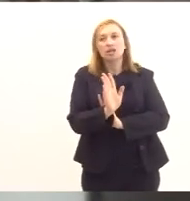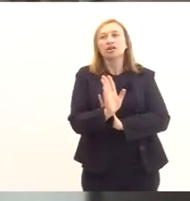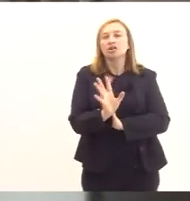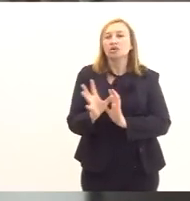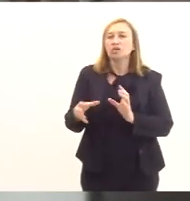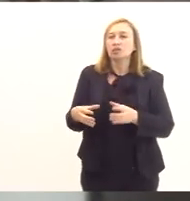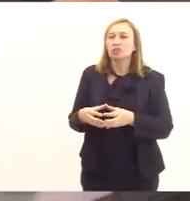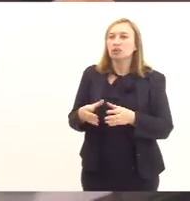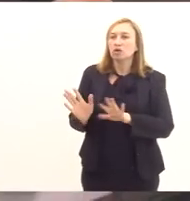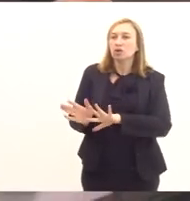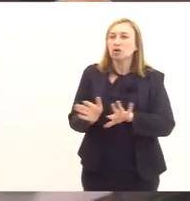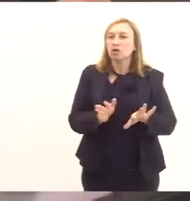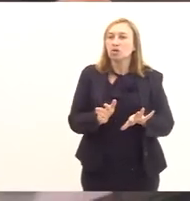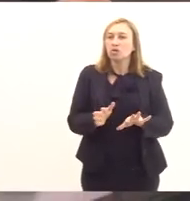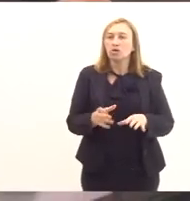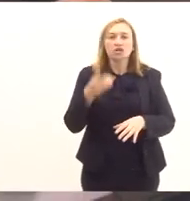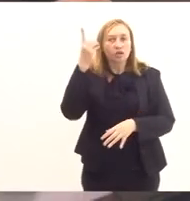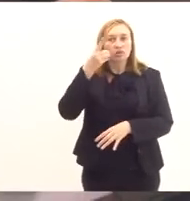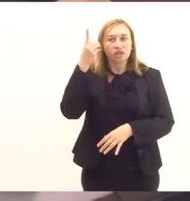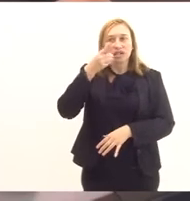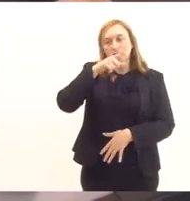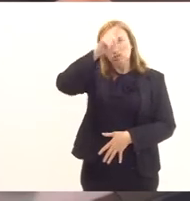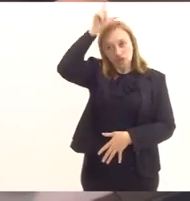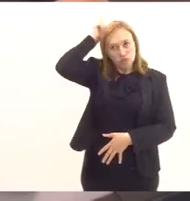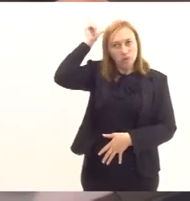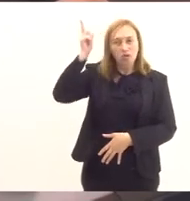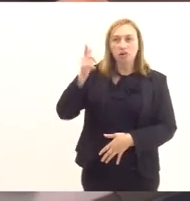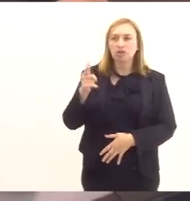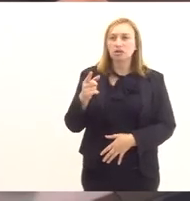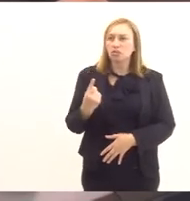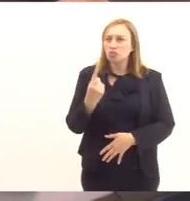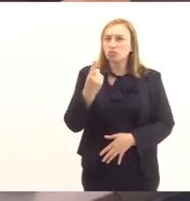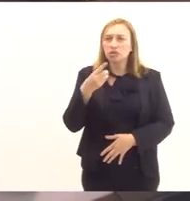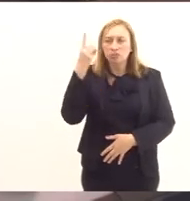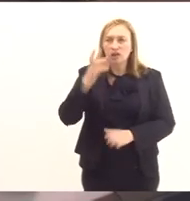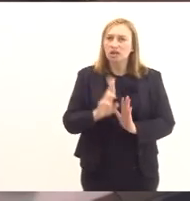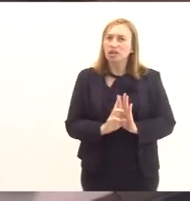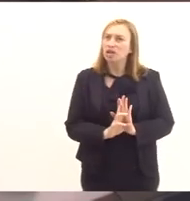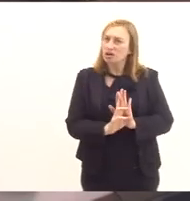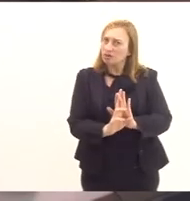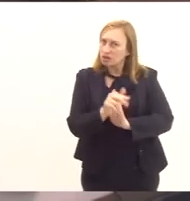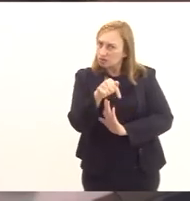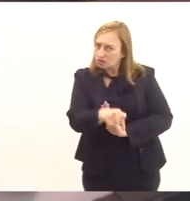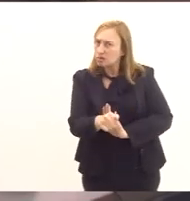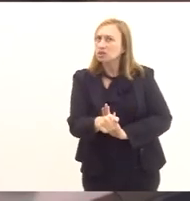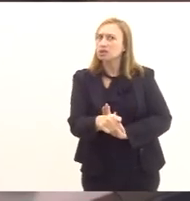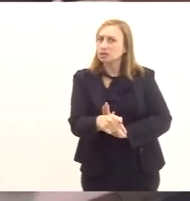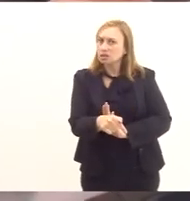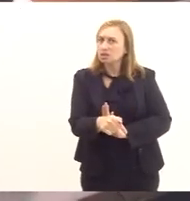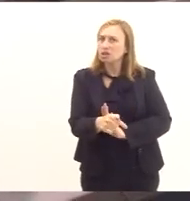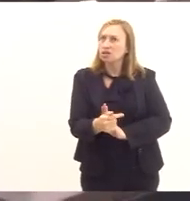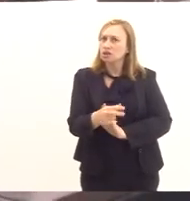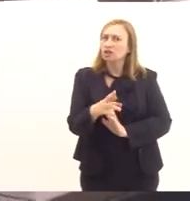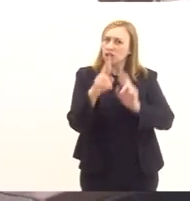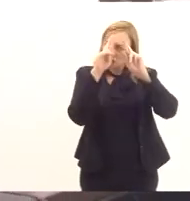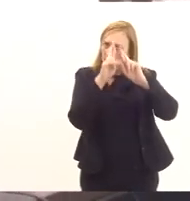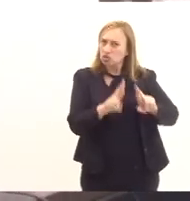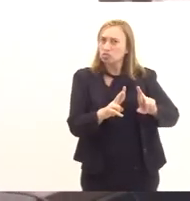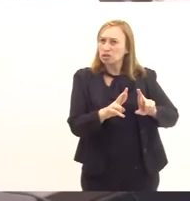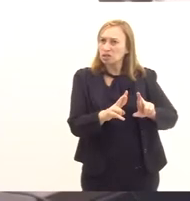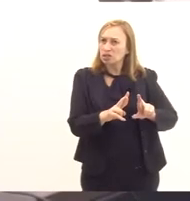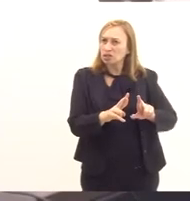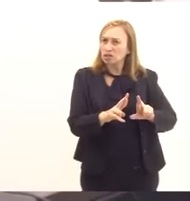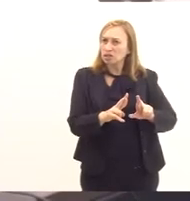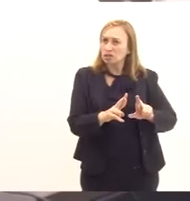da casa é relevante o Deputado Luiz Paulo é um deputado referência aqui no Parlamento Fluminense o resultado muito respeitado